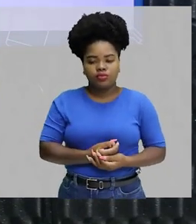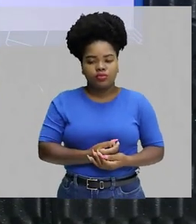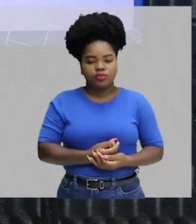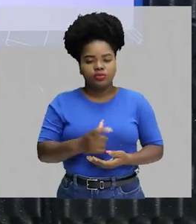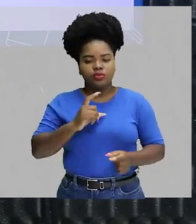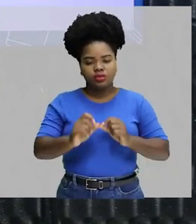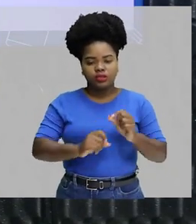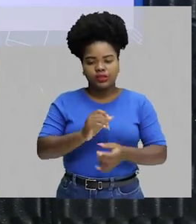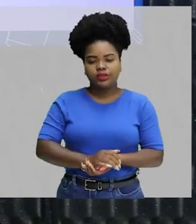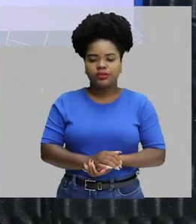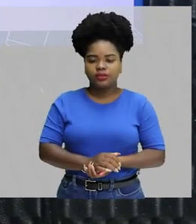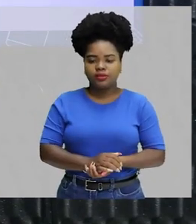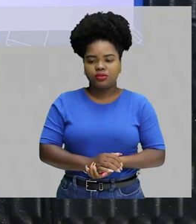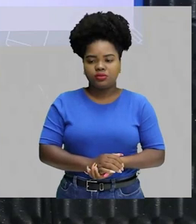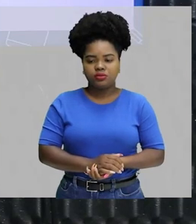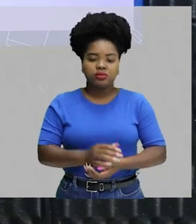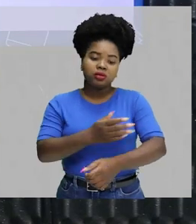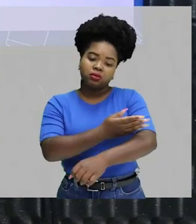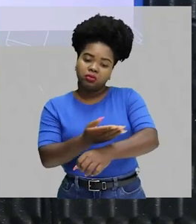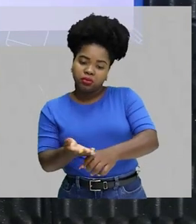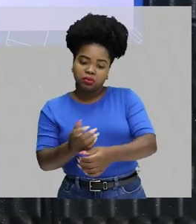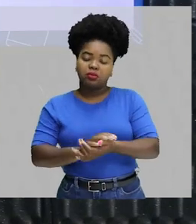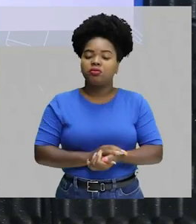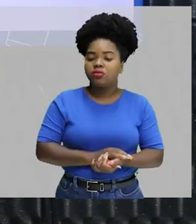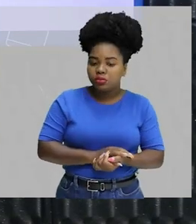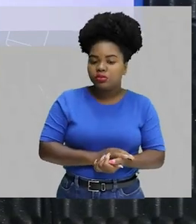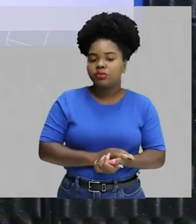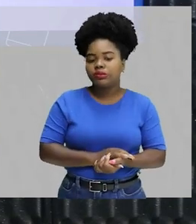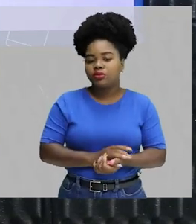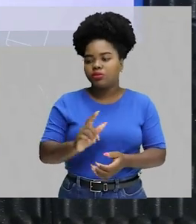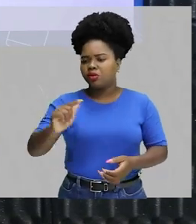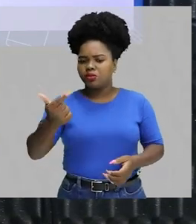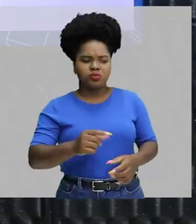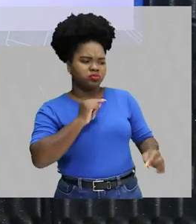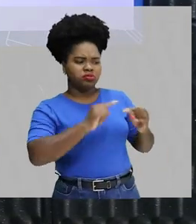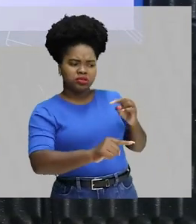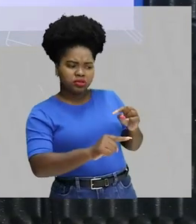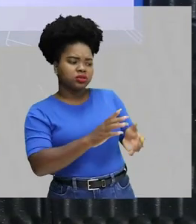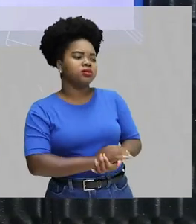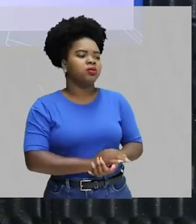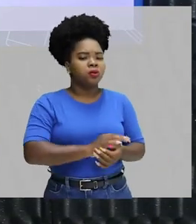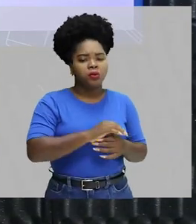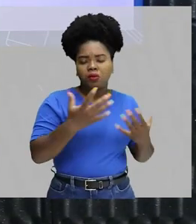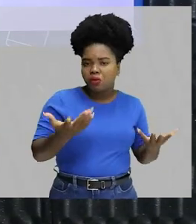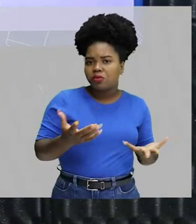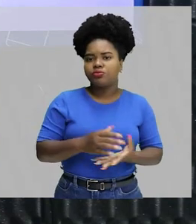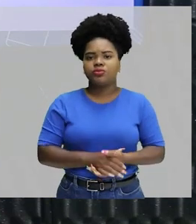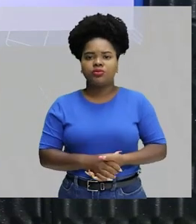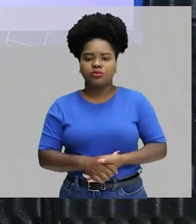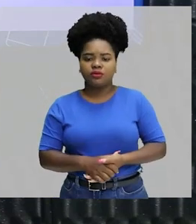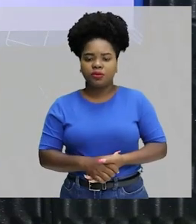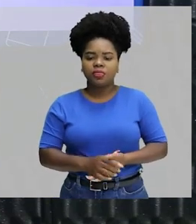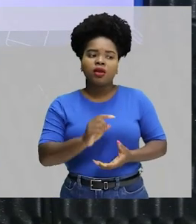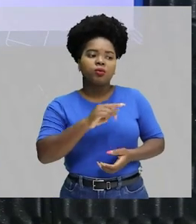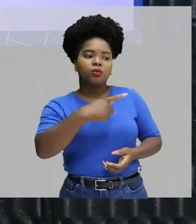comportamento aí o outro vai discorda ah não é assim não é assim que se faz é desse jeito aqui Aí o cara não